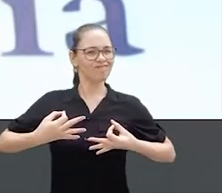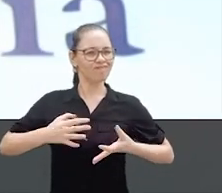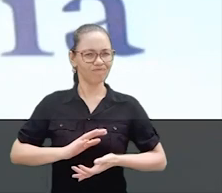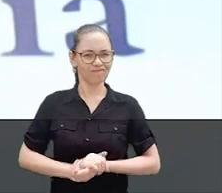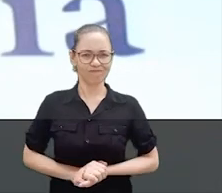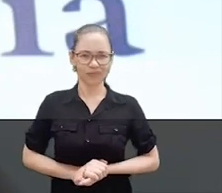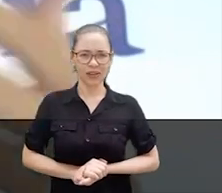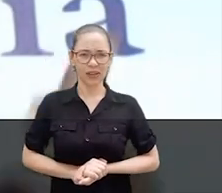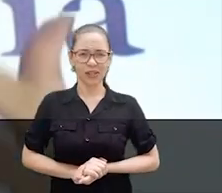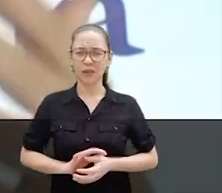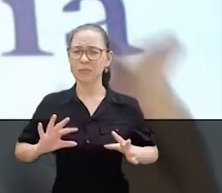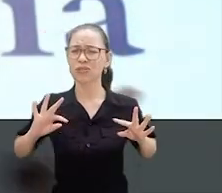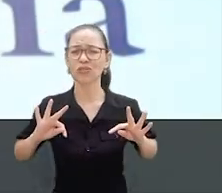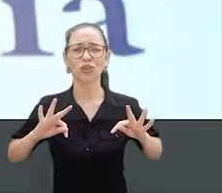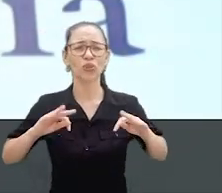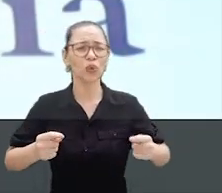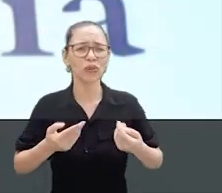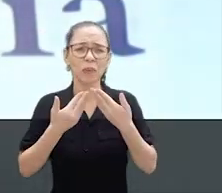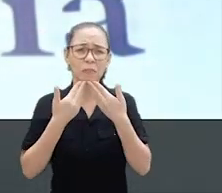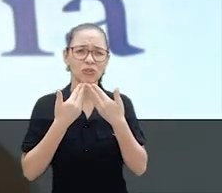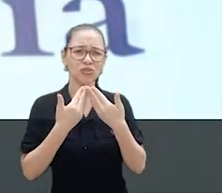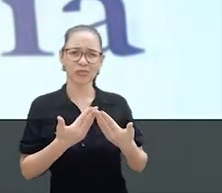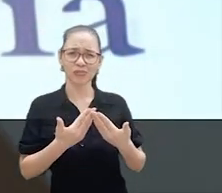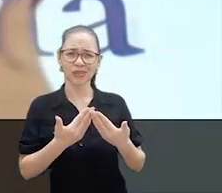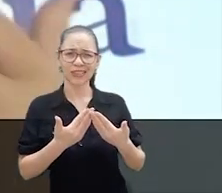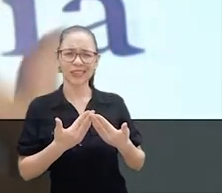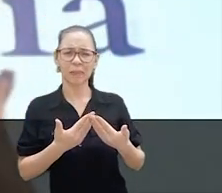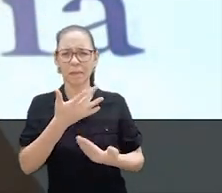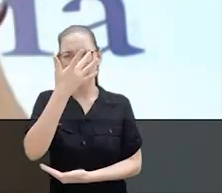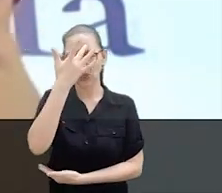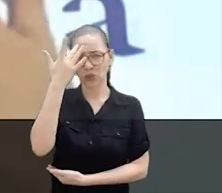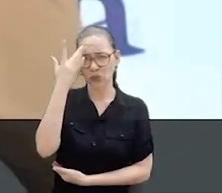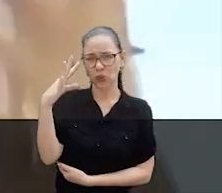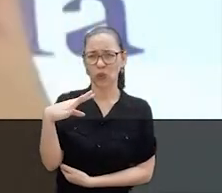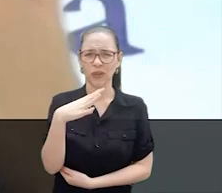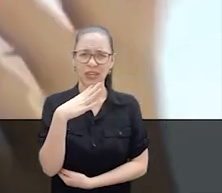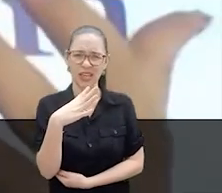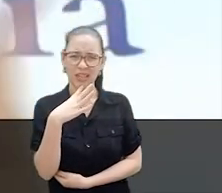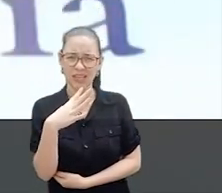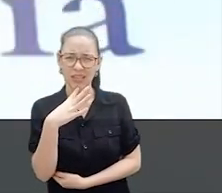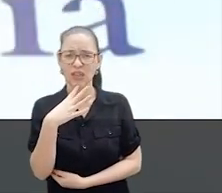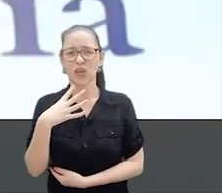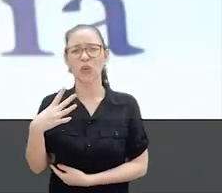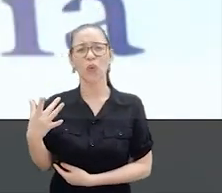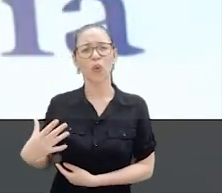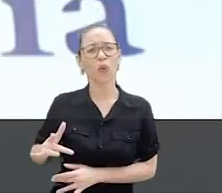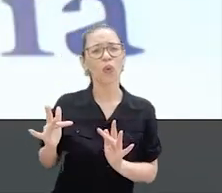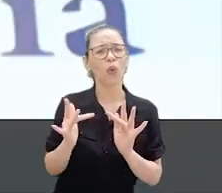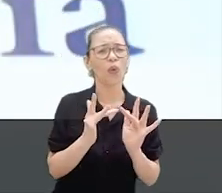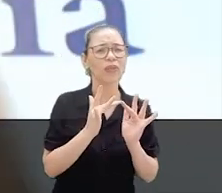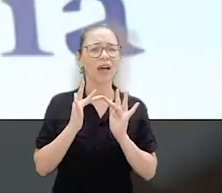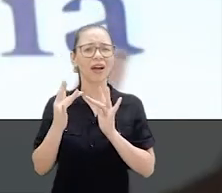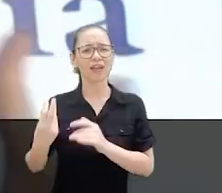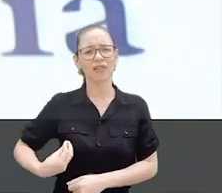ressaltar, junto com todos aqueles que conviveram, que conhecem e que reconhecem a